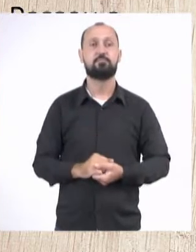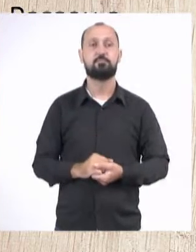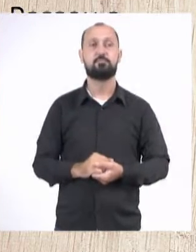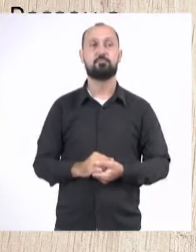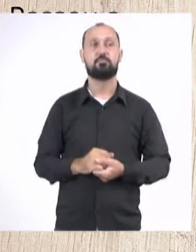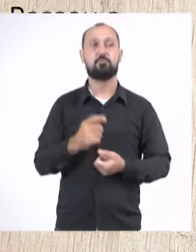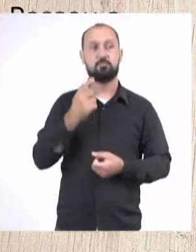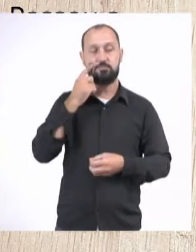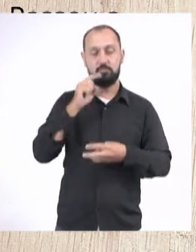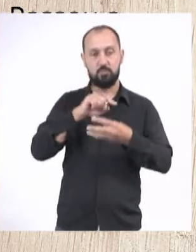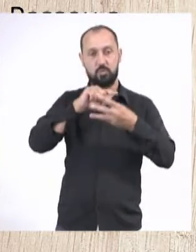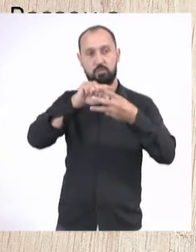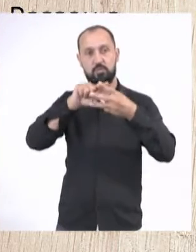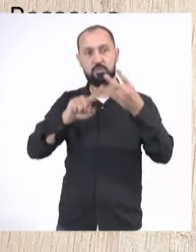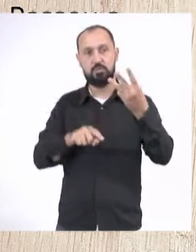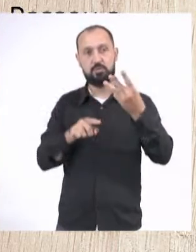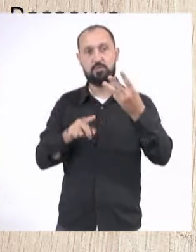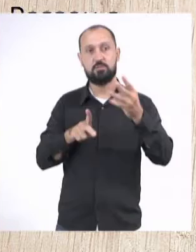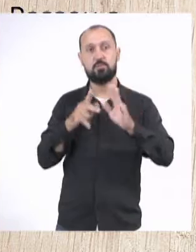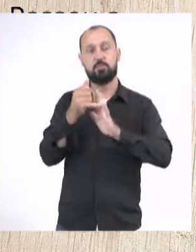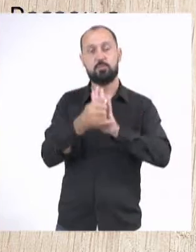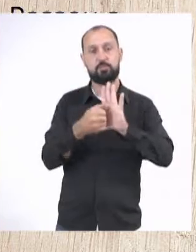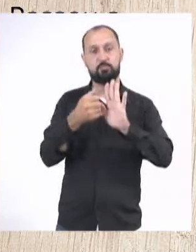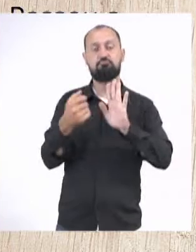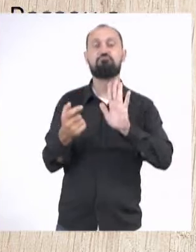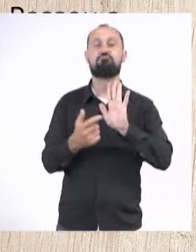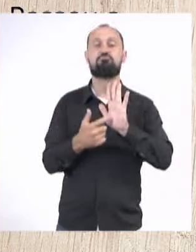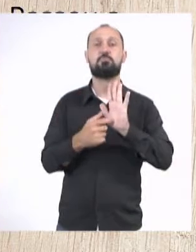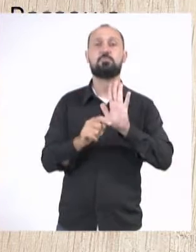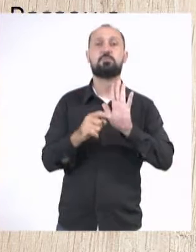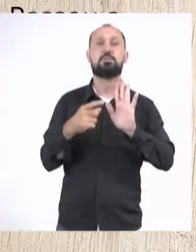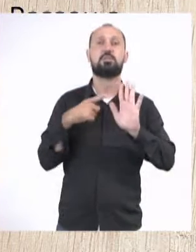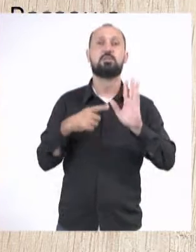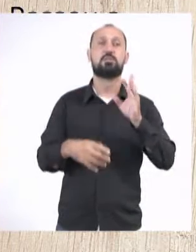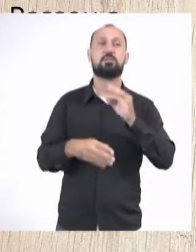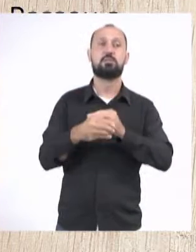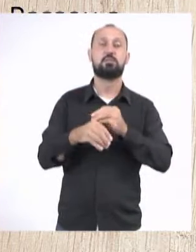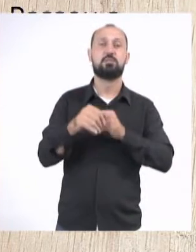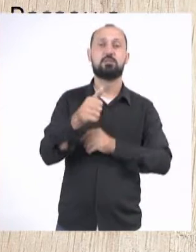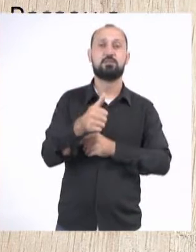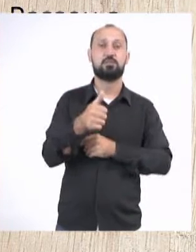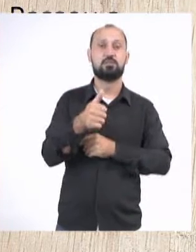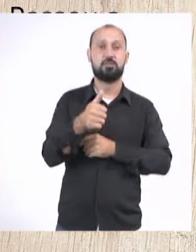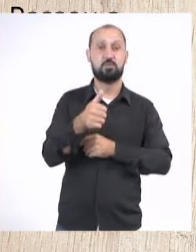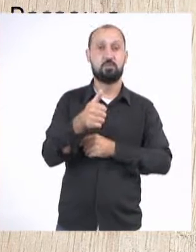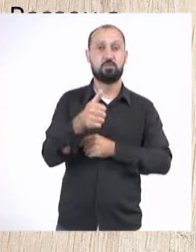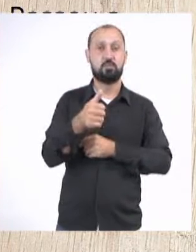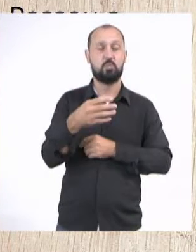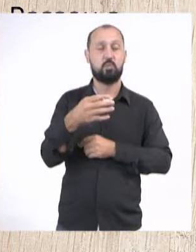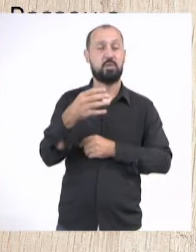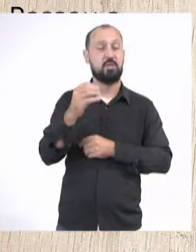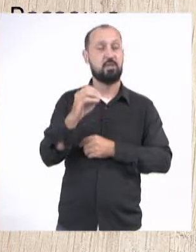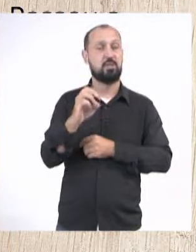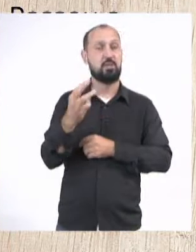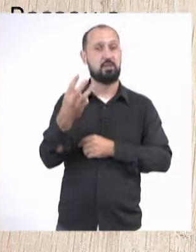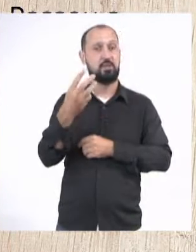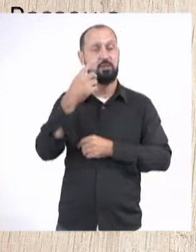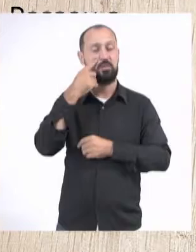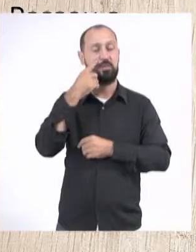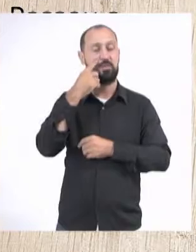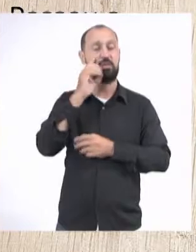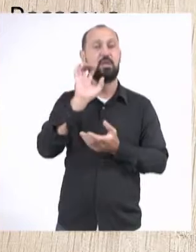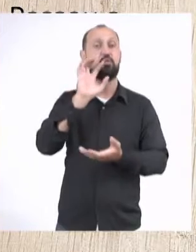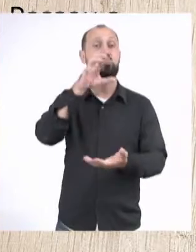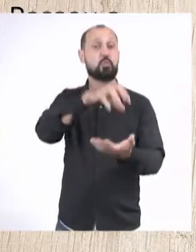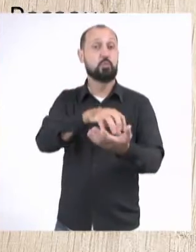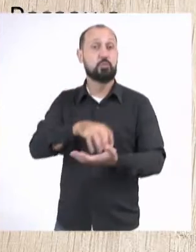Então, juntando os 3 programas, nós possuímos 113 equipamentos de segurança alimentar e nutricional no